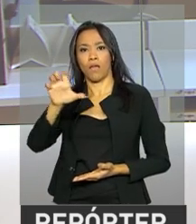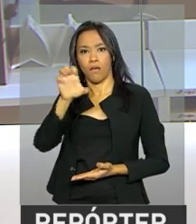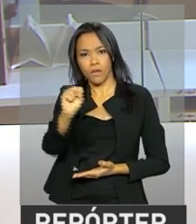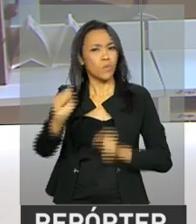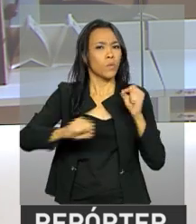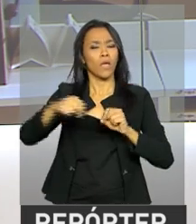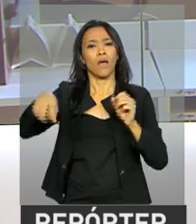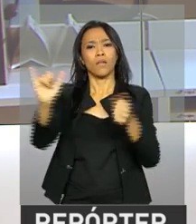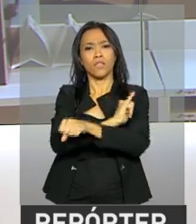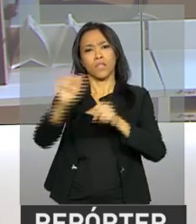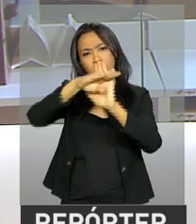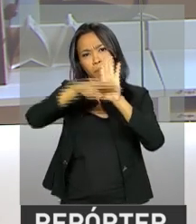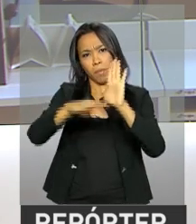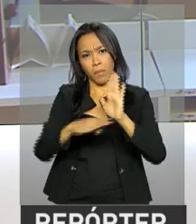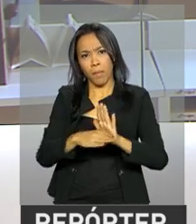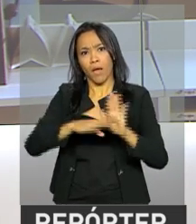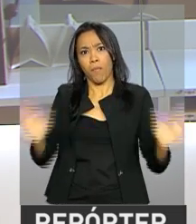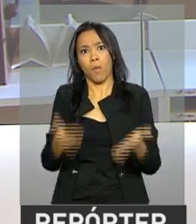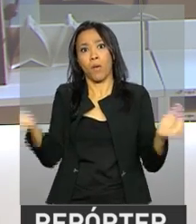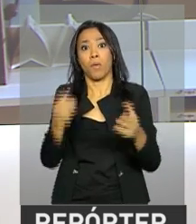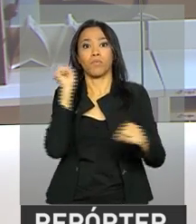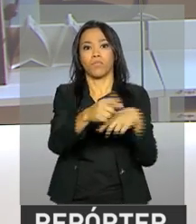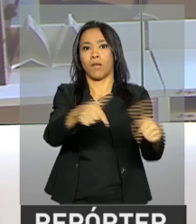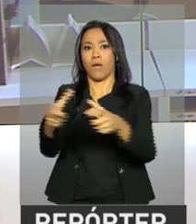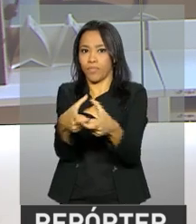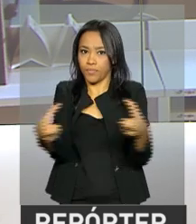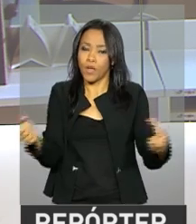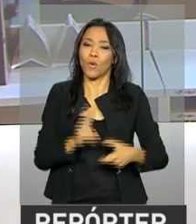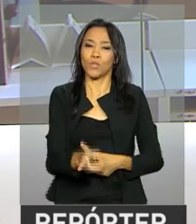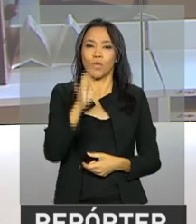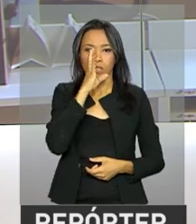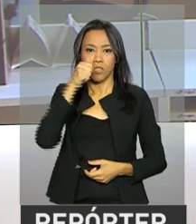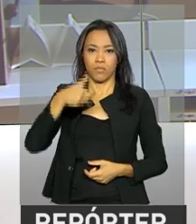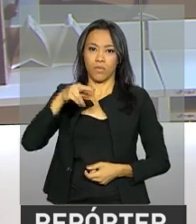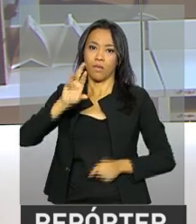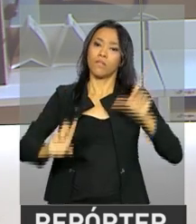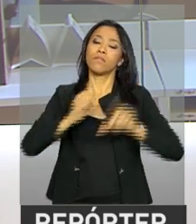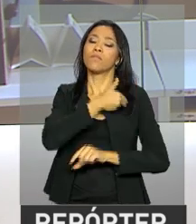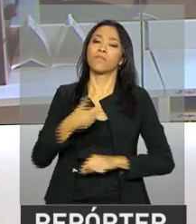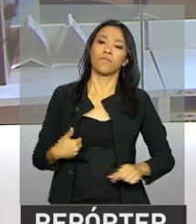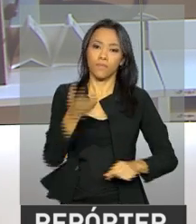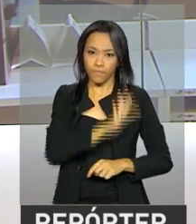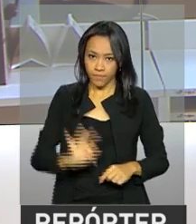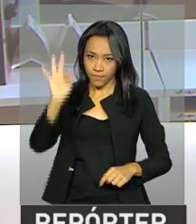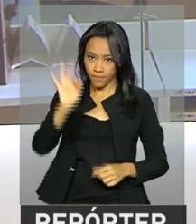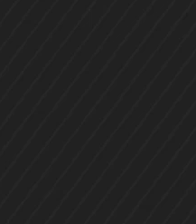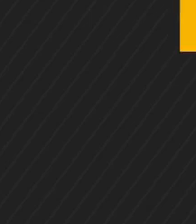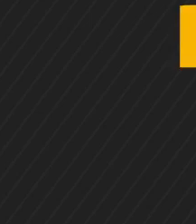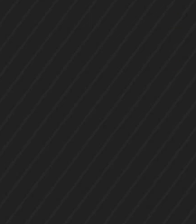medidas para aumentar a produtividade no país e gerar empregos Continue com a gente aqui na NBR a TV do Governo